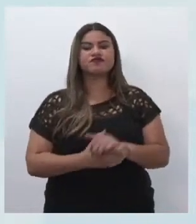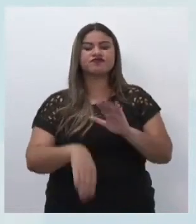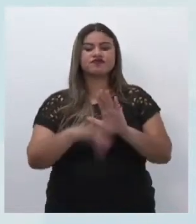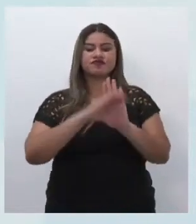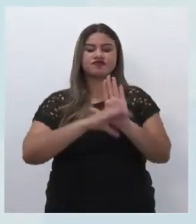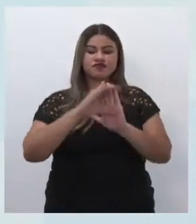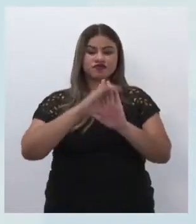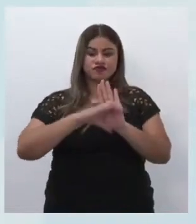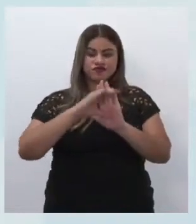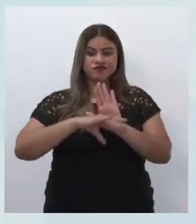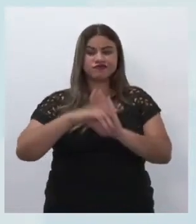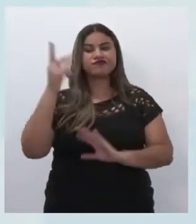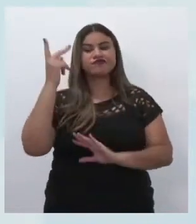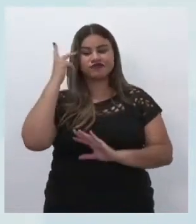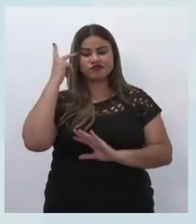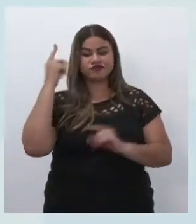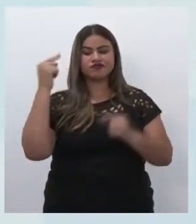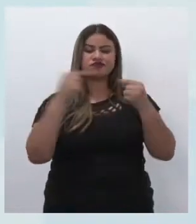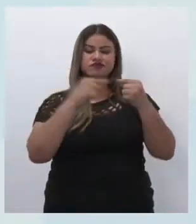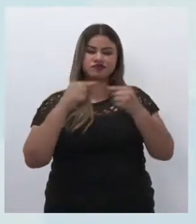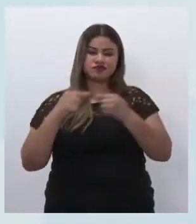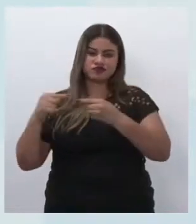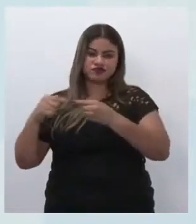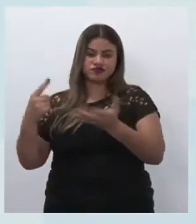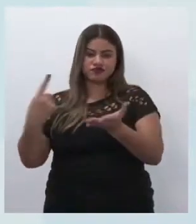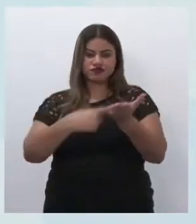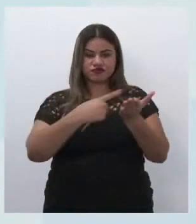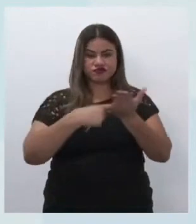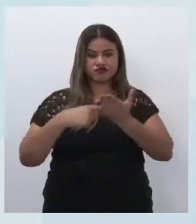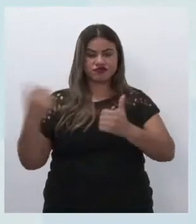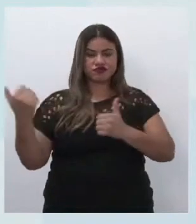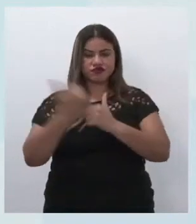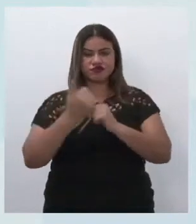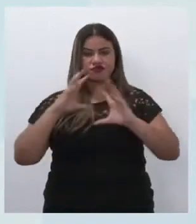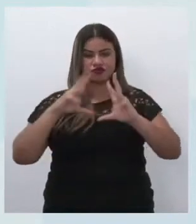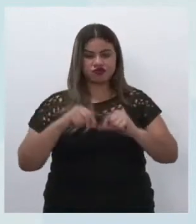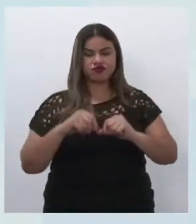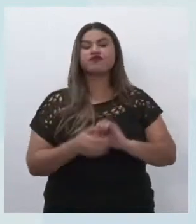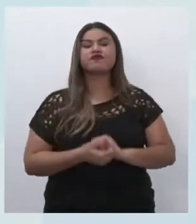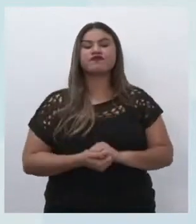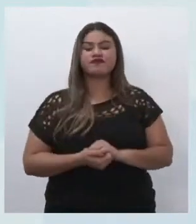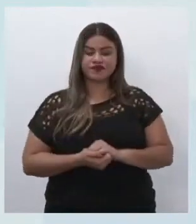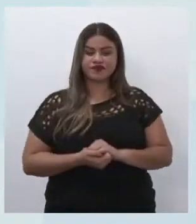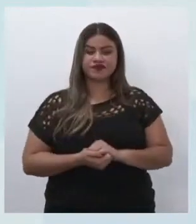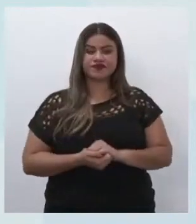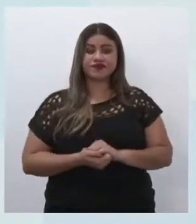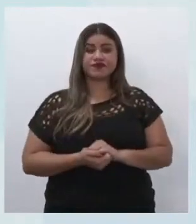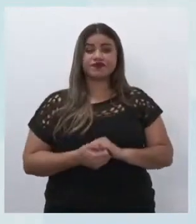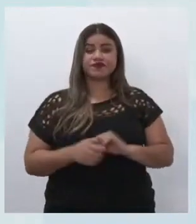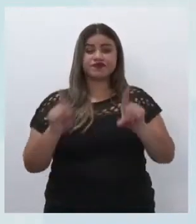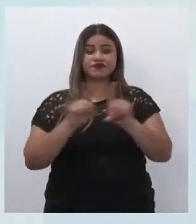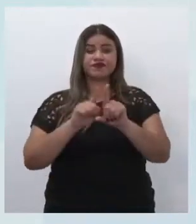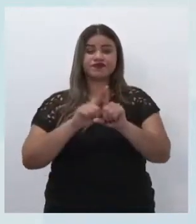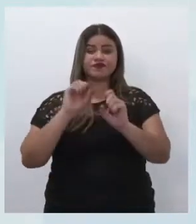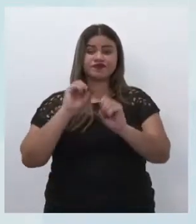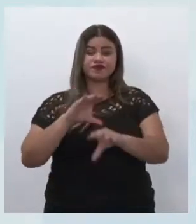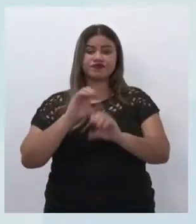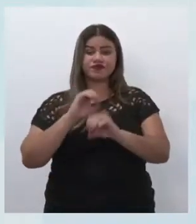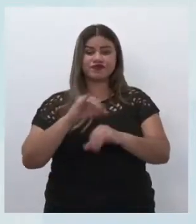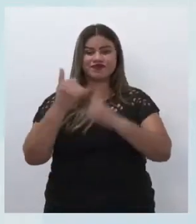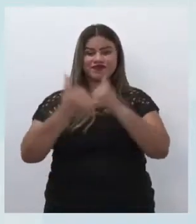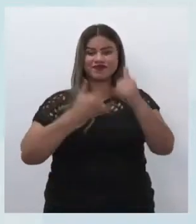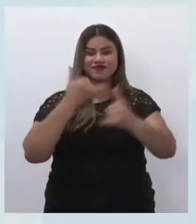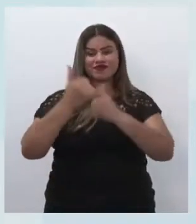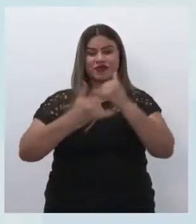paulista, né, que tem que estar sempre aí com a gente, sempre nos apoiando em todas as ações. E a educação lúdica, o sorriso